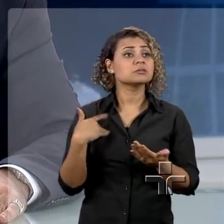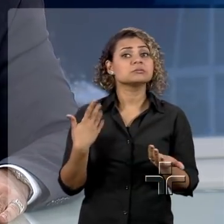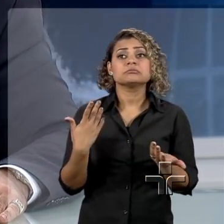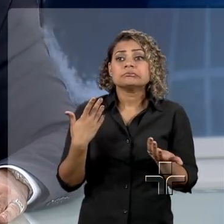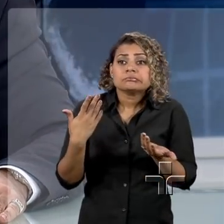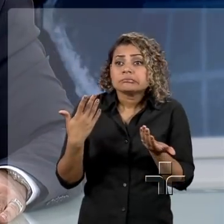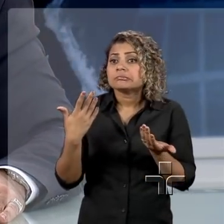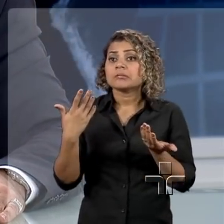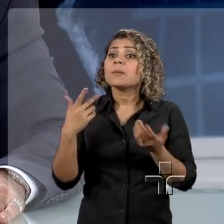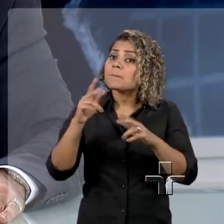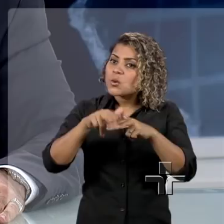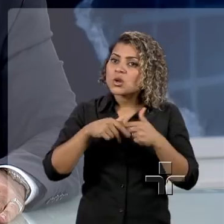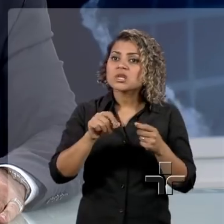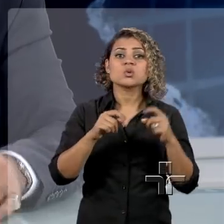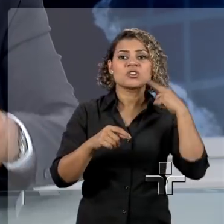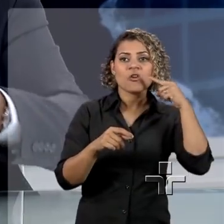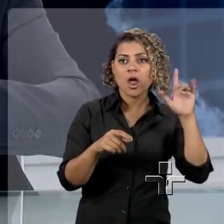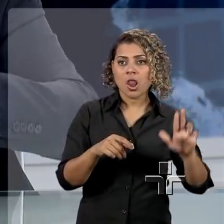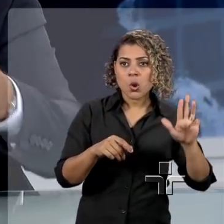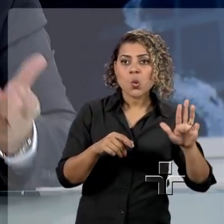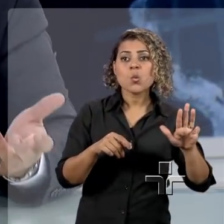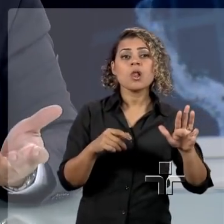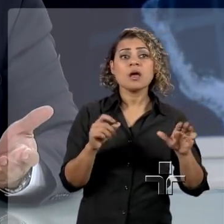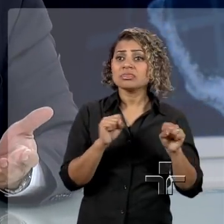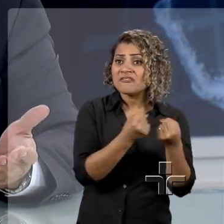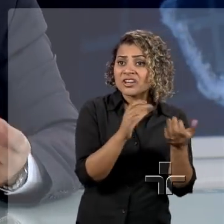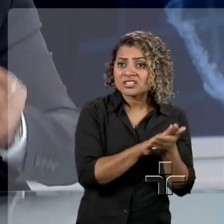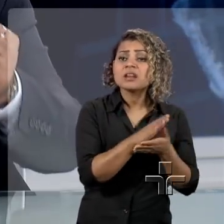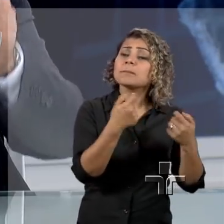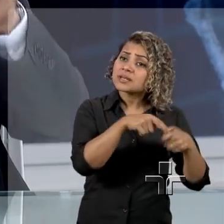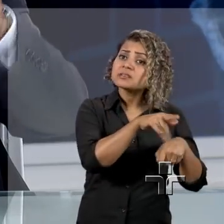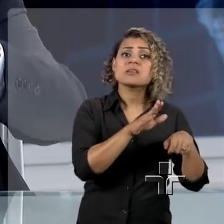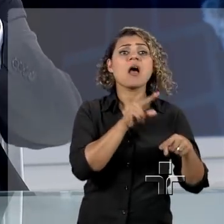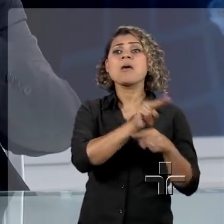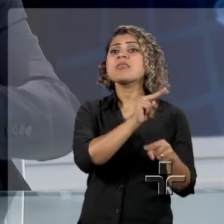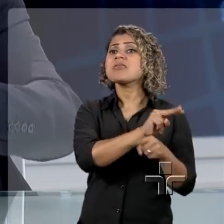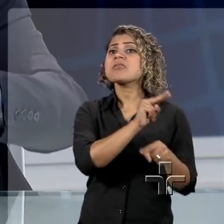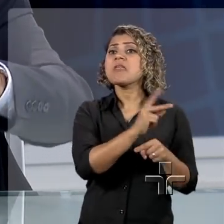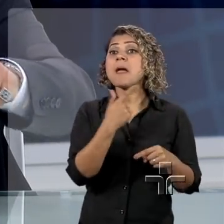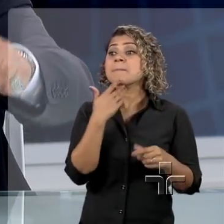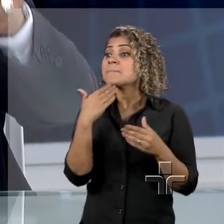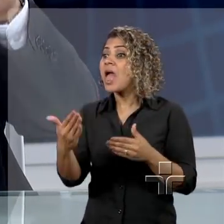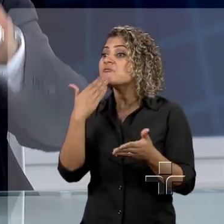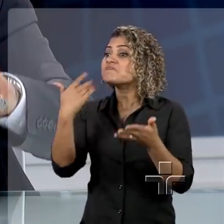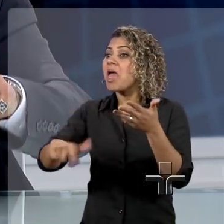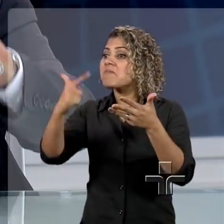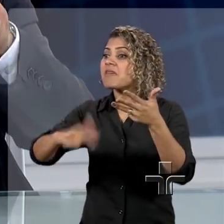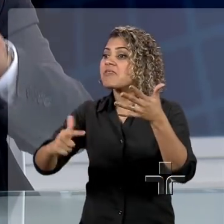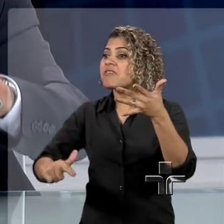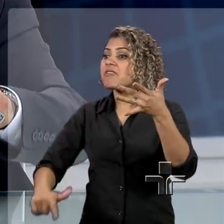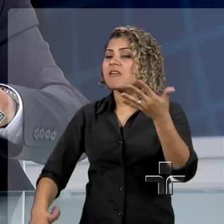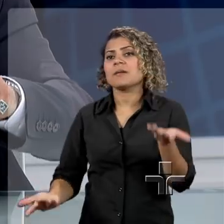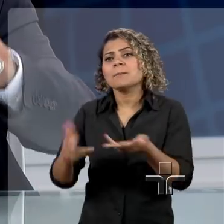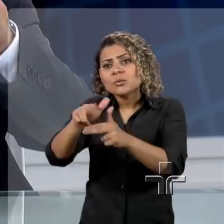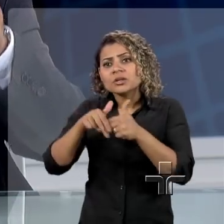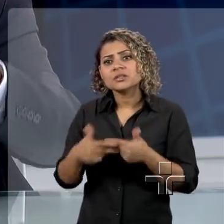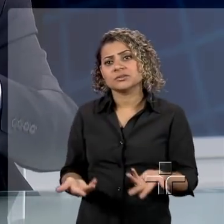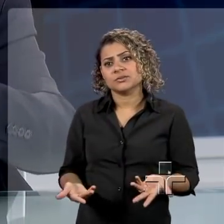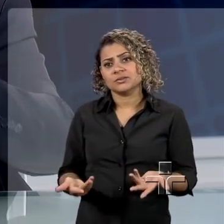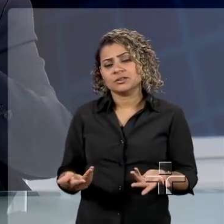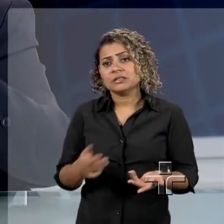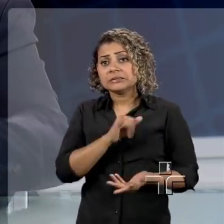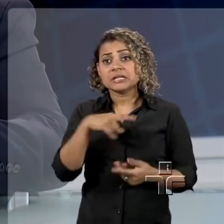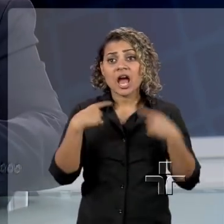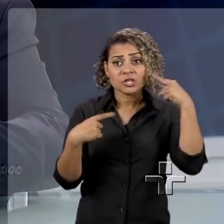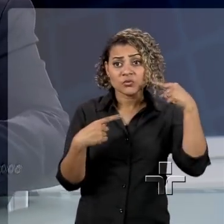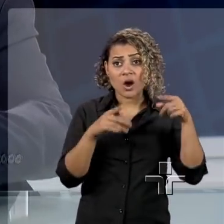ao esperneio, à defesa, isso faz parte da atribuição, inclusive pela nossa lei. Quando um advogado de defesa não